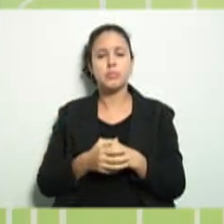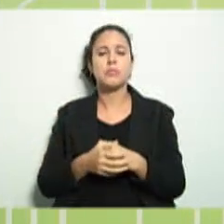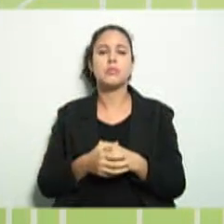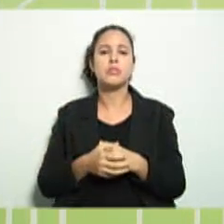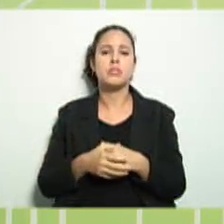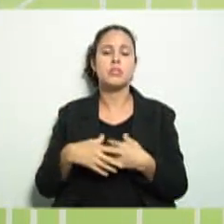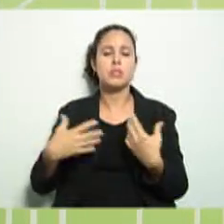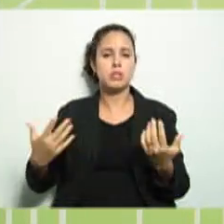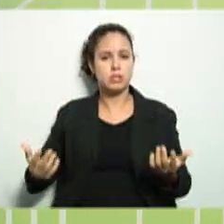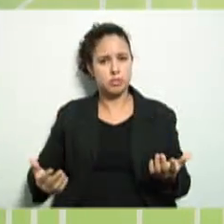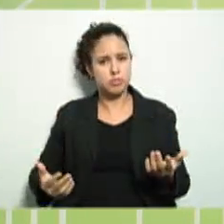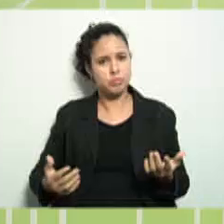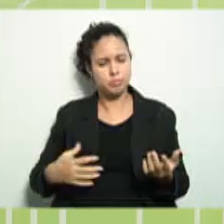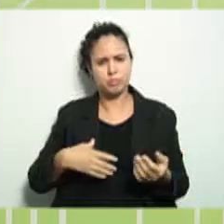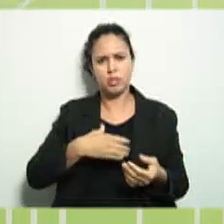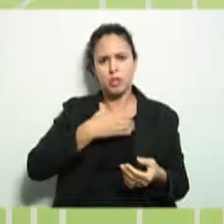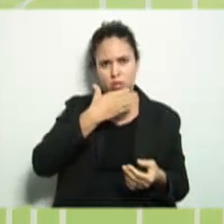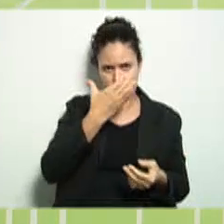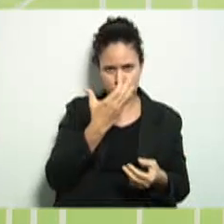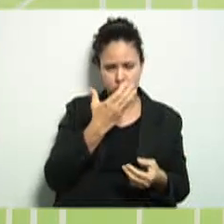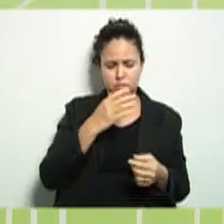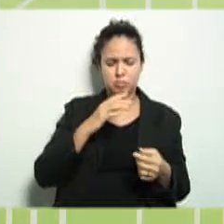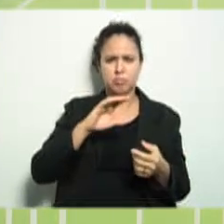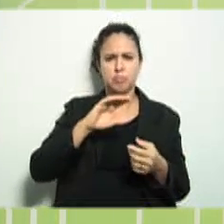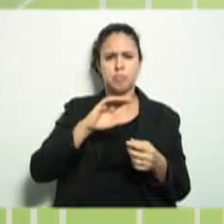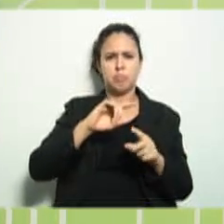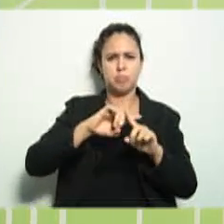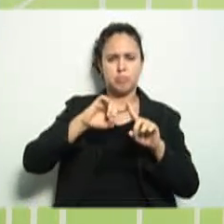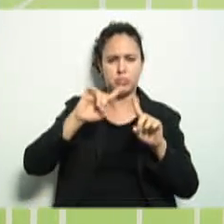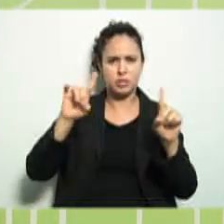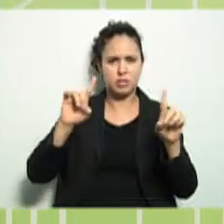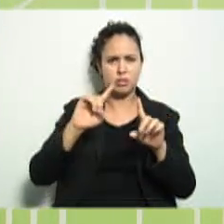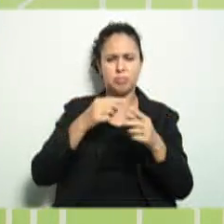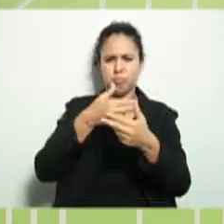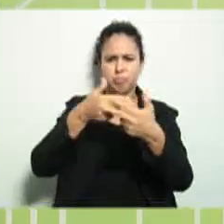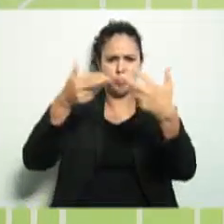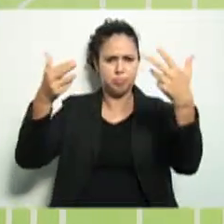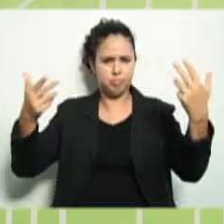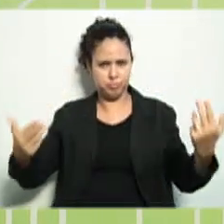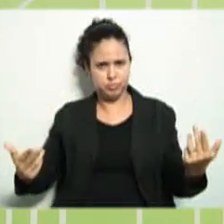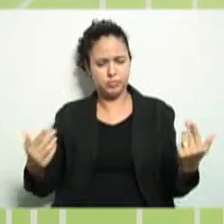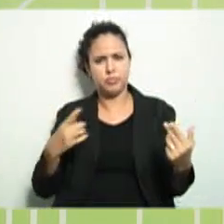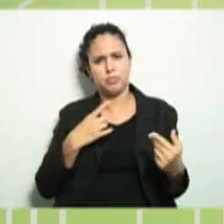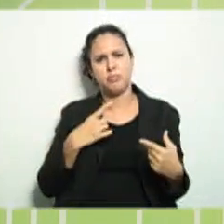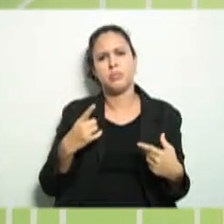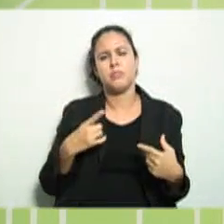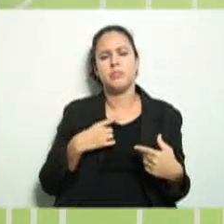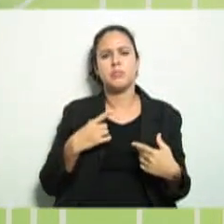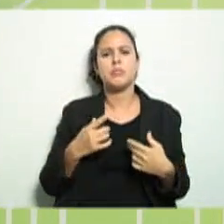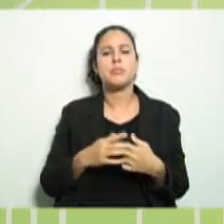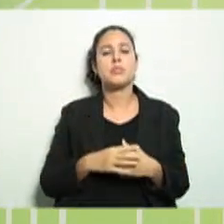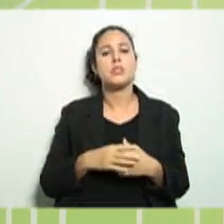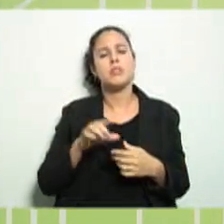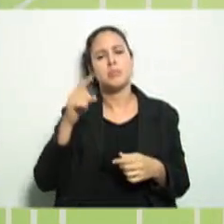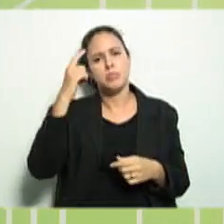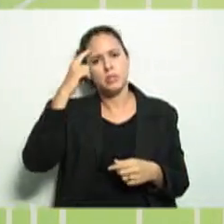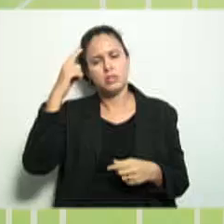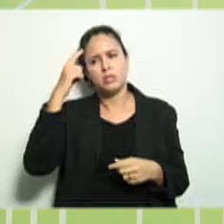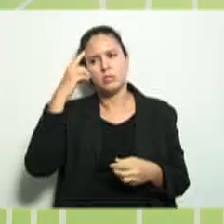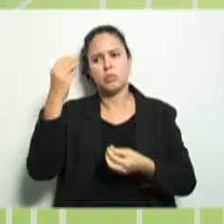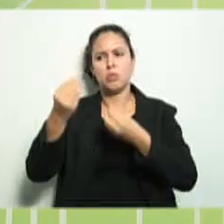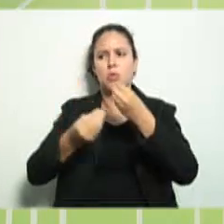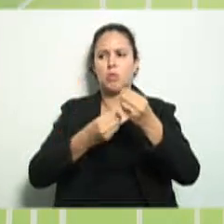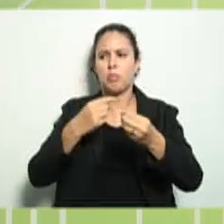estou falando de polpas de fruta, mas podemos falar de laticínios, não vai te incentivar, não vai te motivar a melhorar o seu rebanho